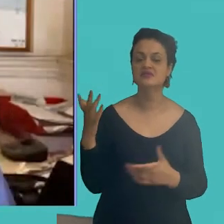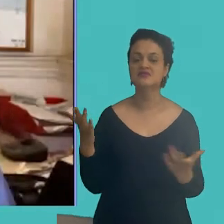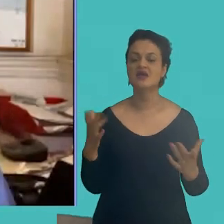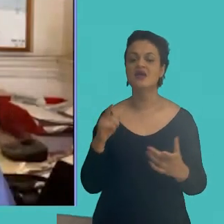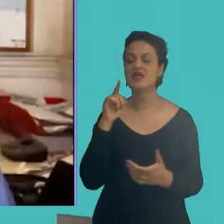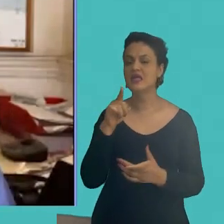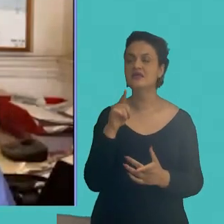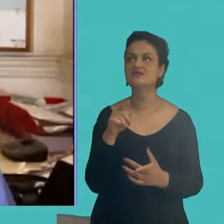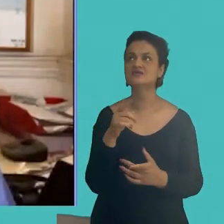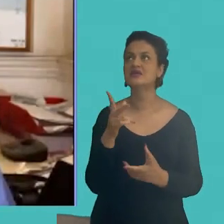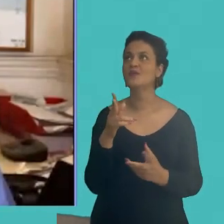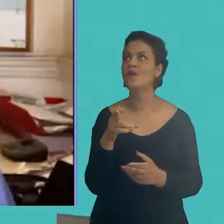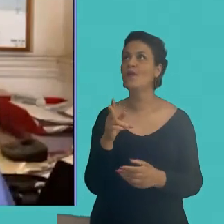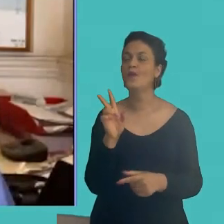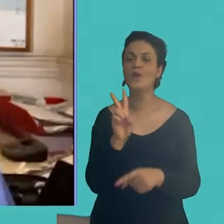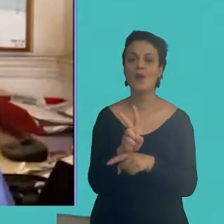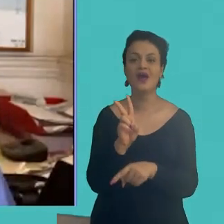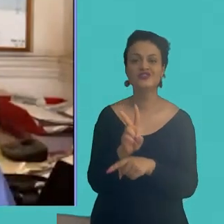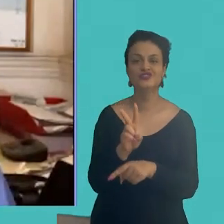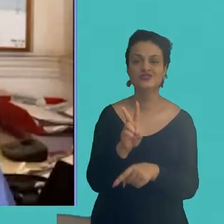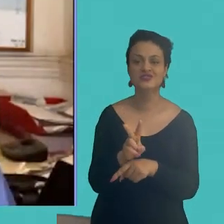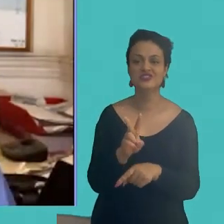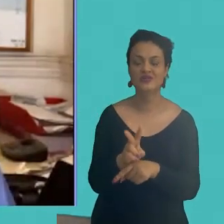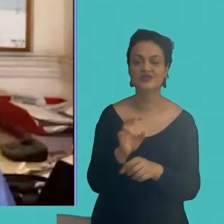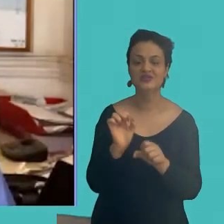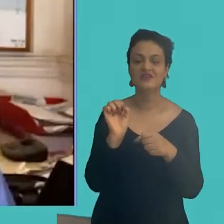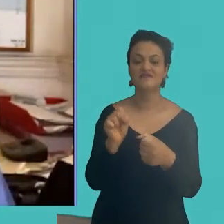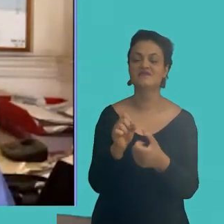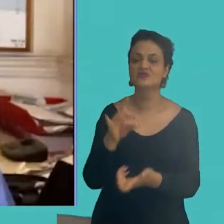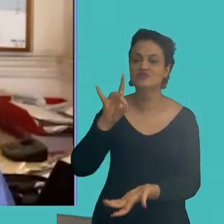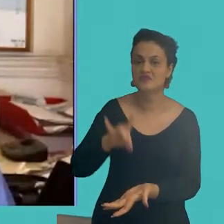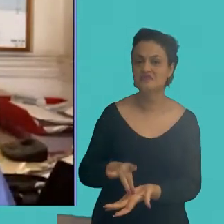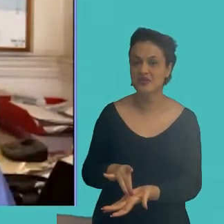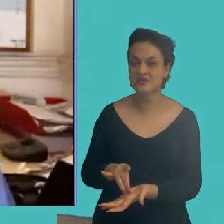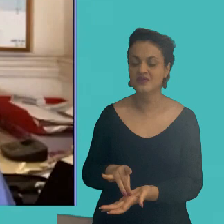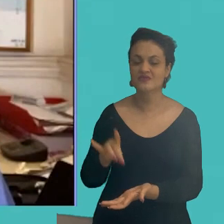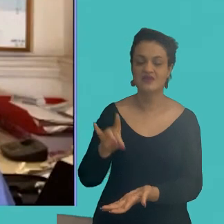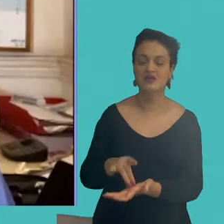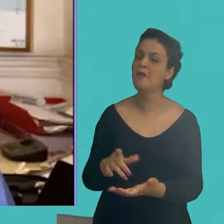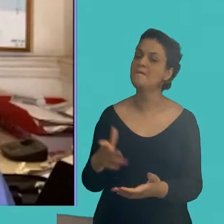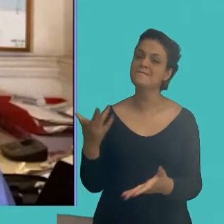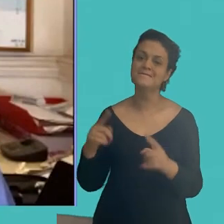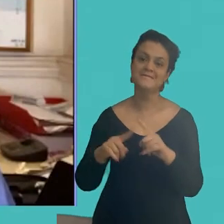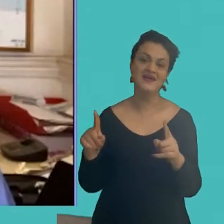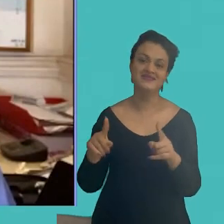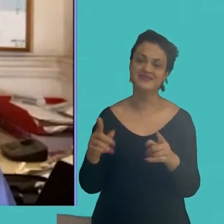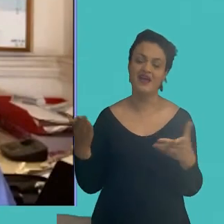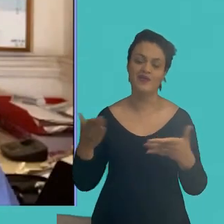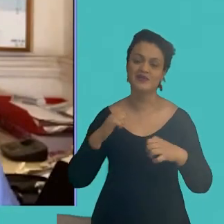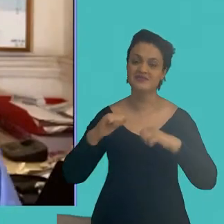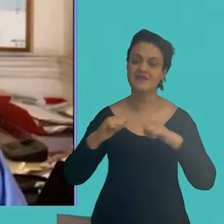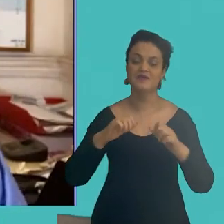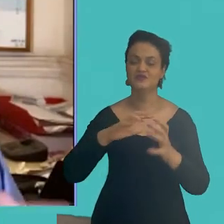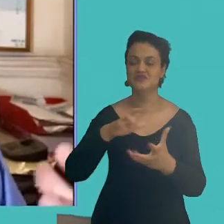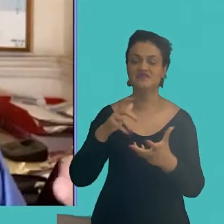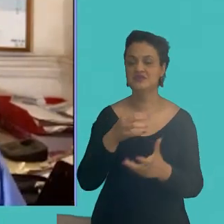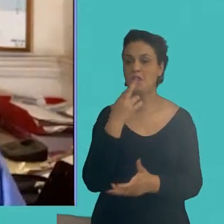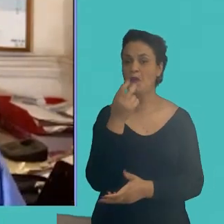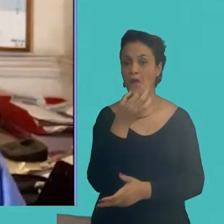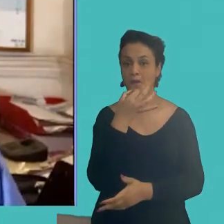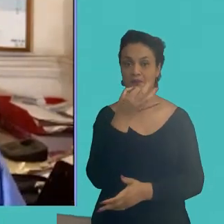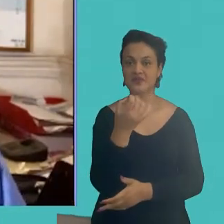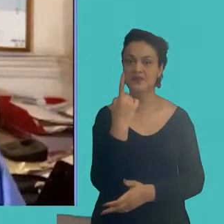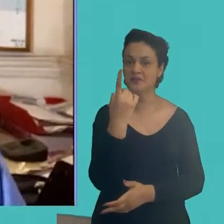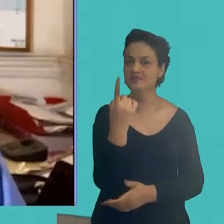guardiães da veracidade objetiva dos fatos. Isto eles perderam nesse debate universal. Ou seja, boa